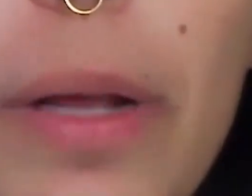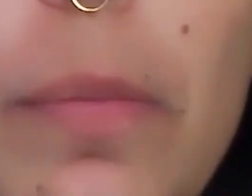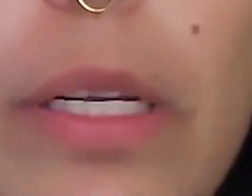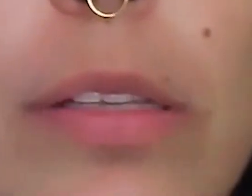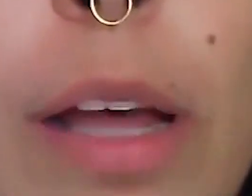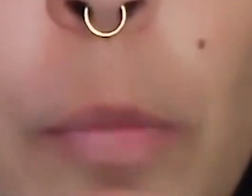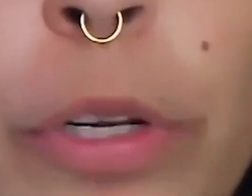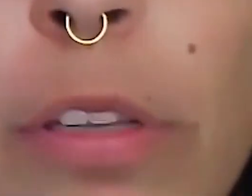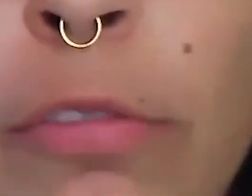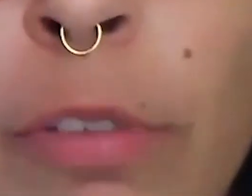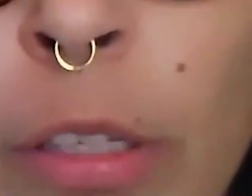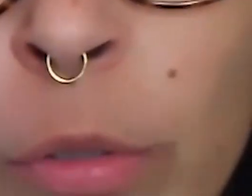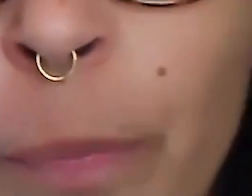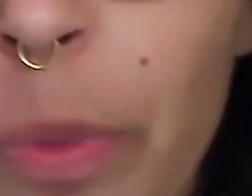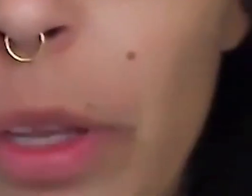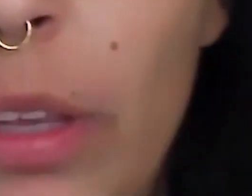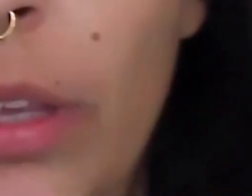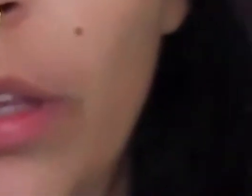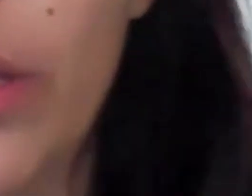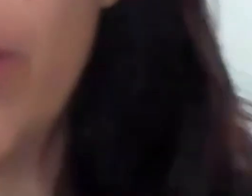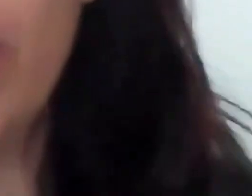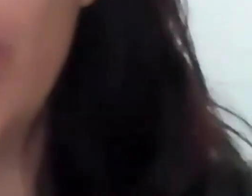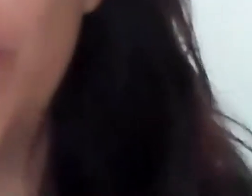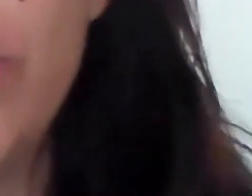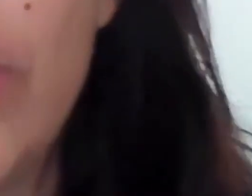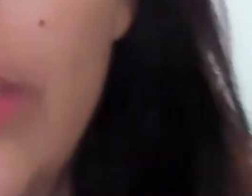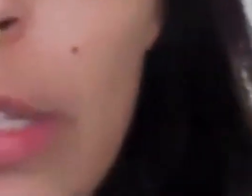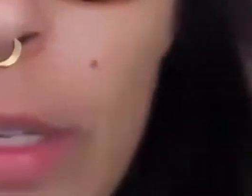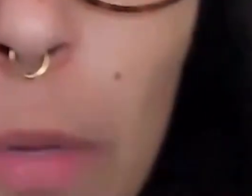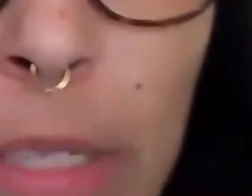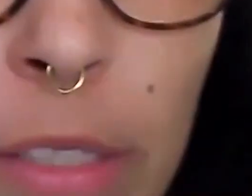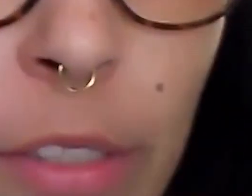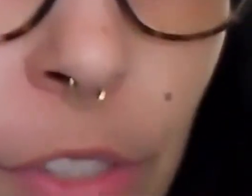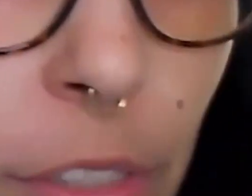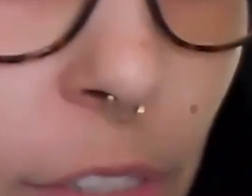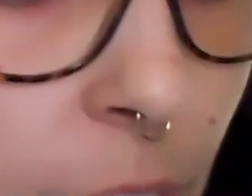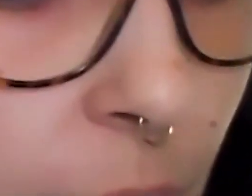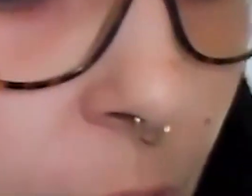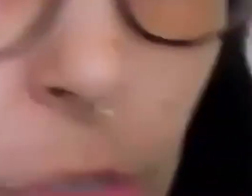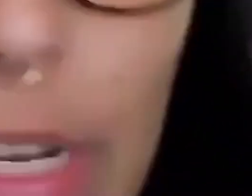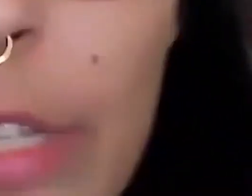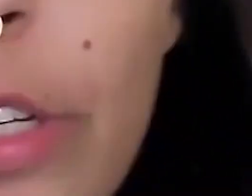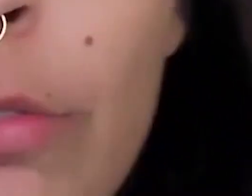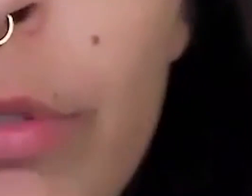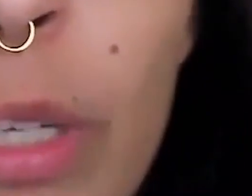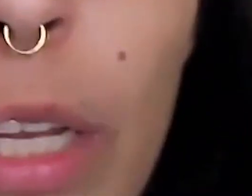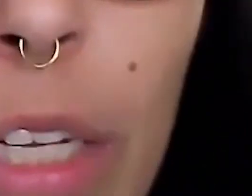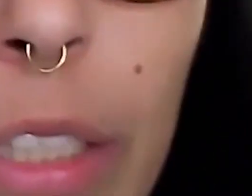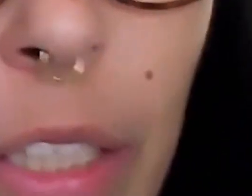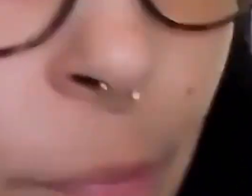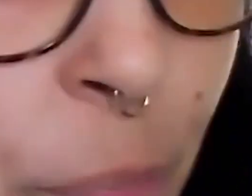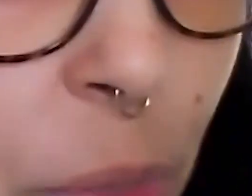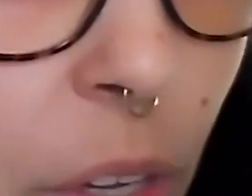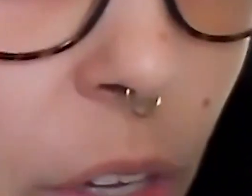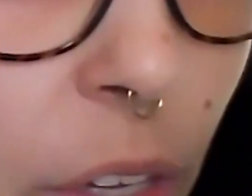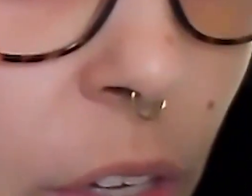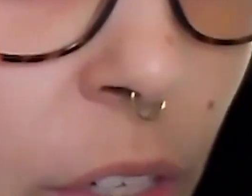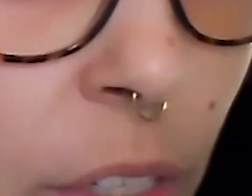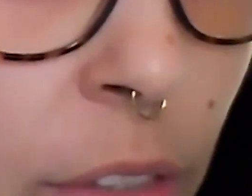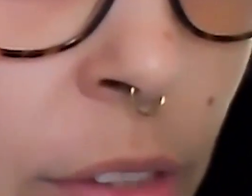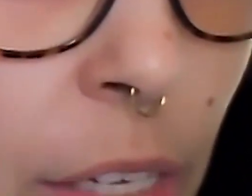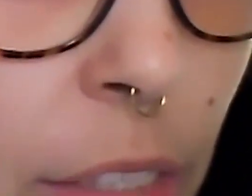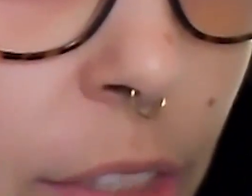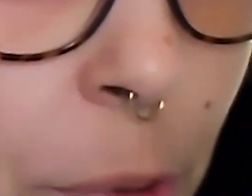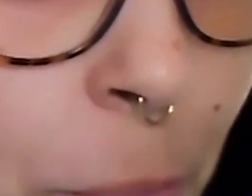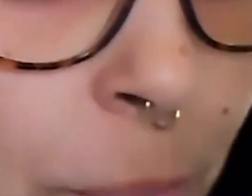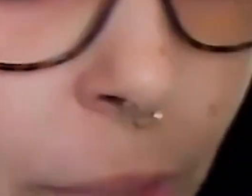agradecer e parabenizar por esse evento. Realmente ele está sendo bastante elucidativo, né?